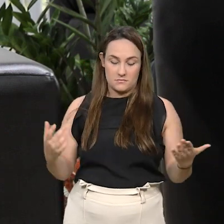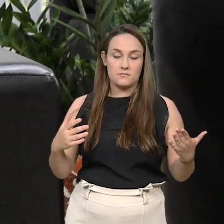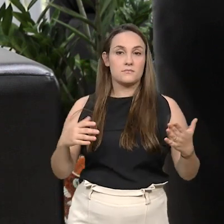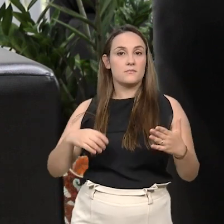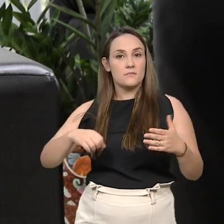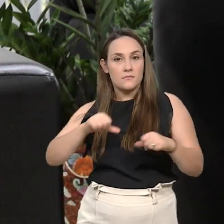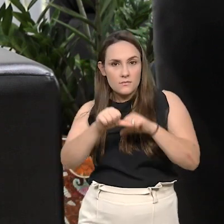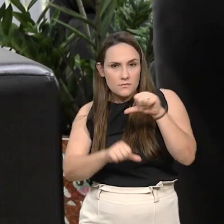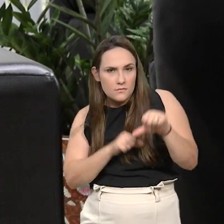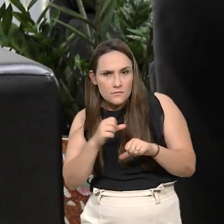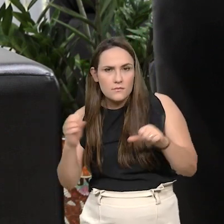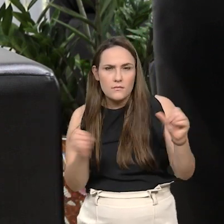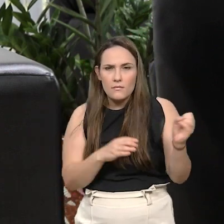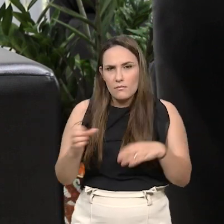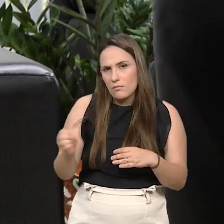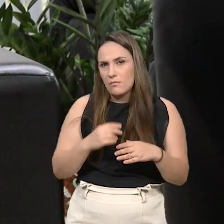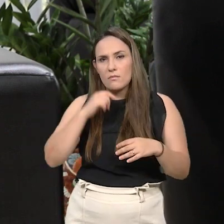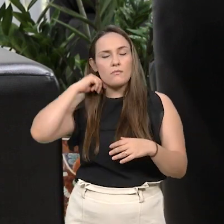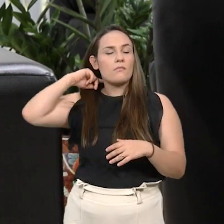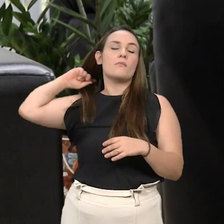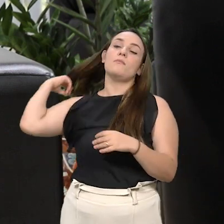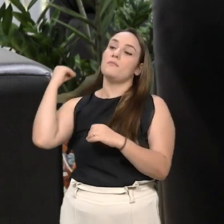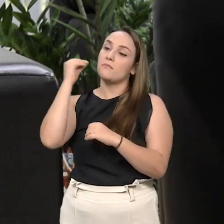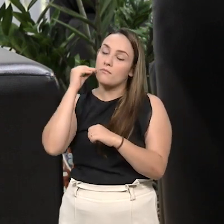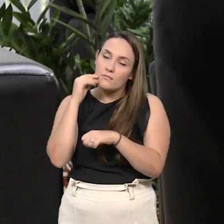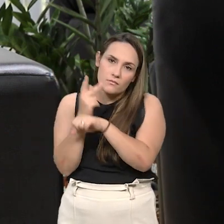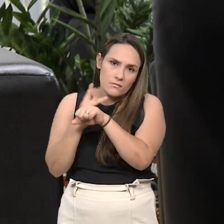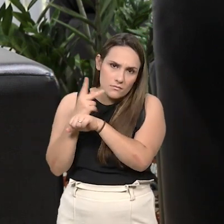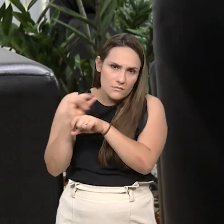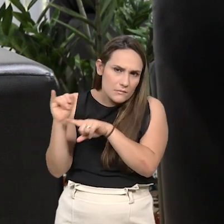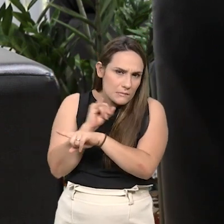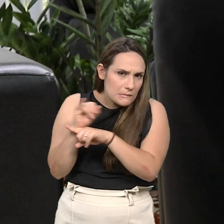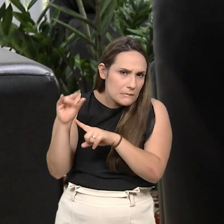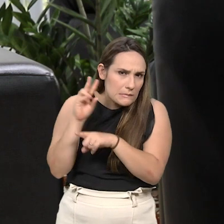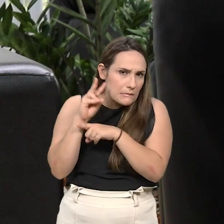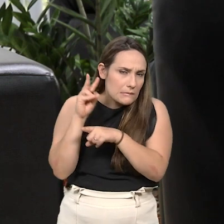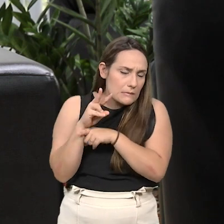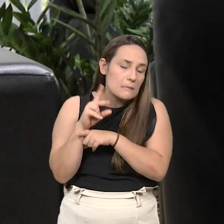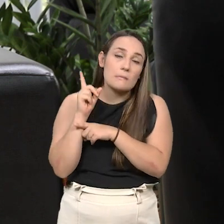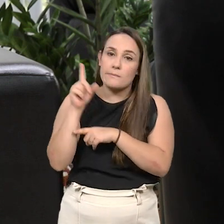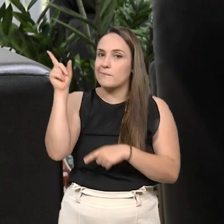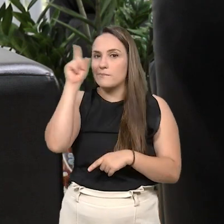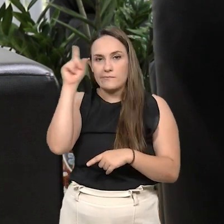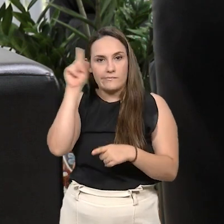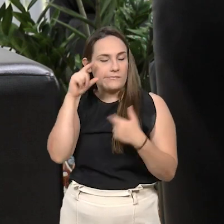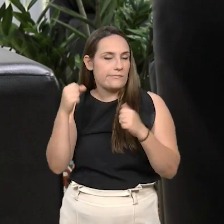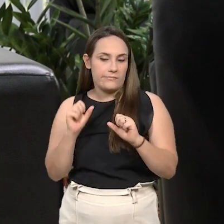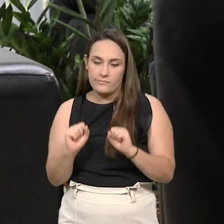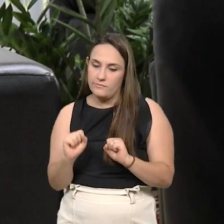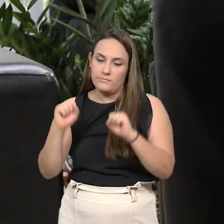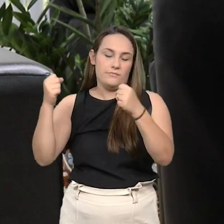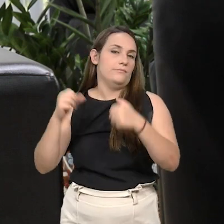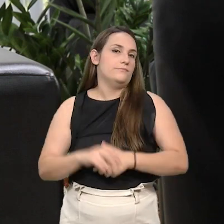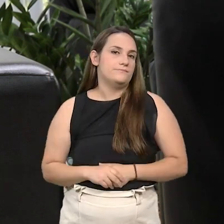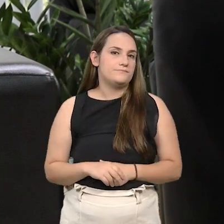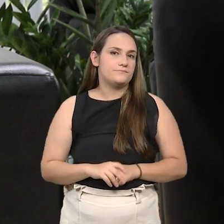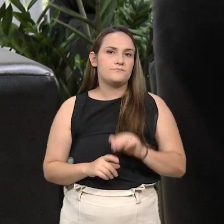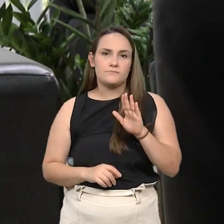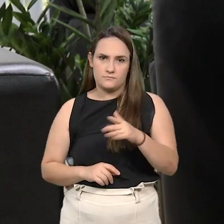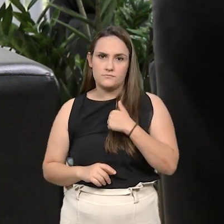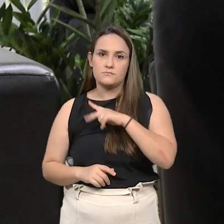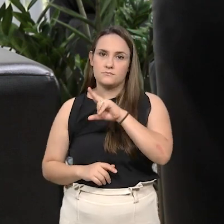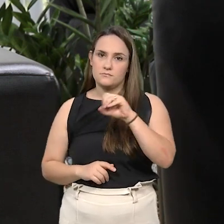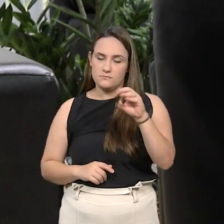mas a inovação e a busca de ferramentas, ela é diária. Eu vou dar